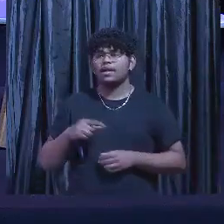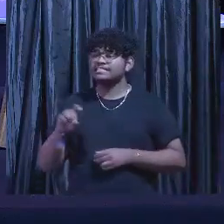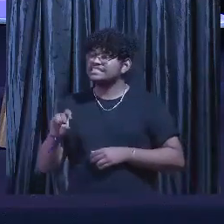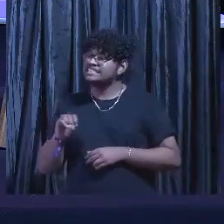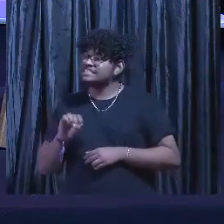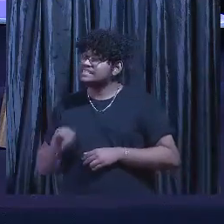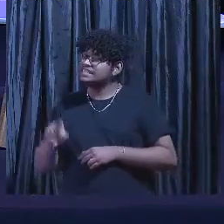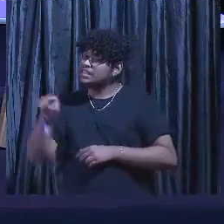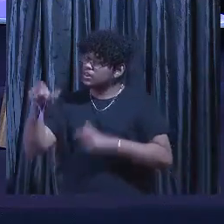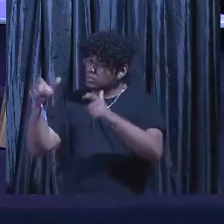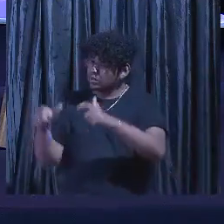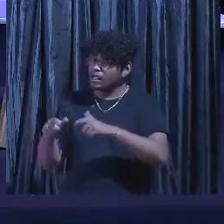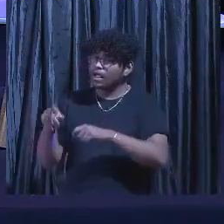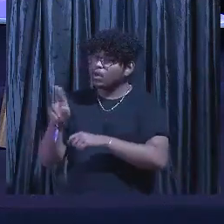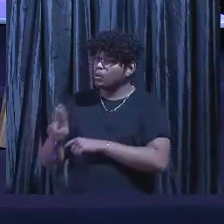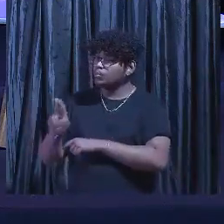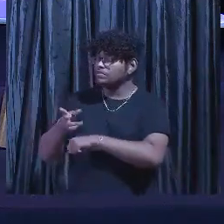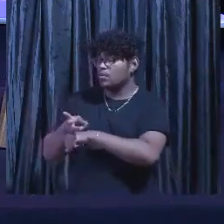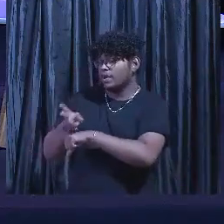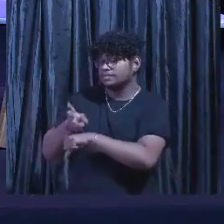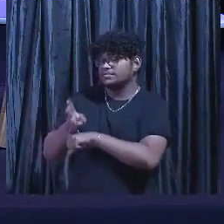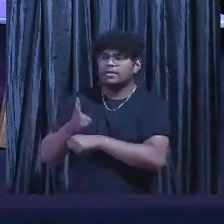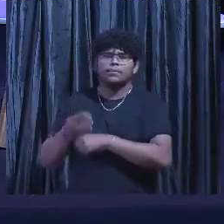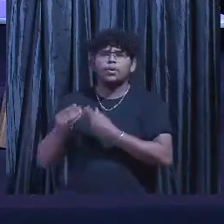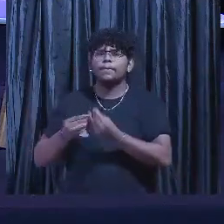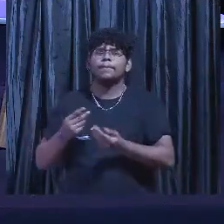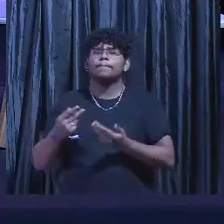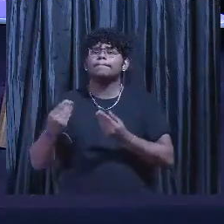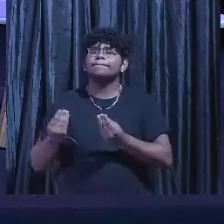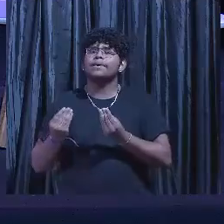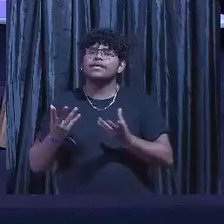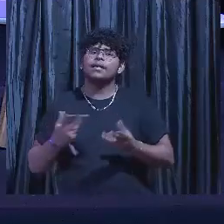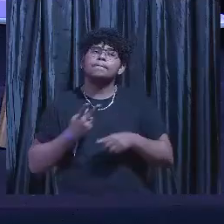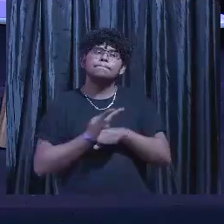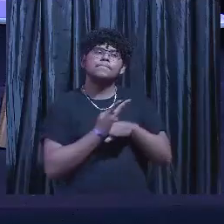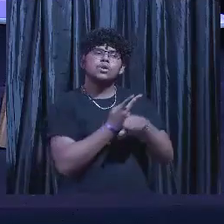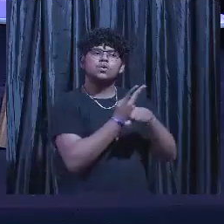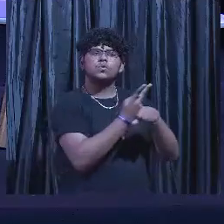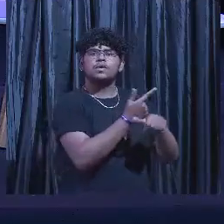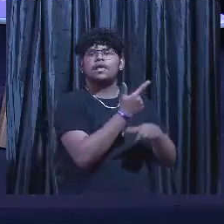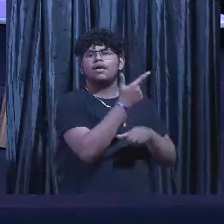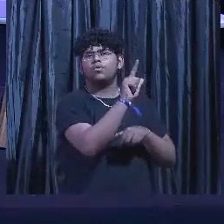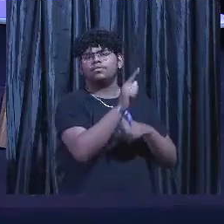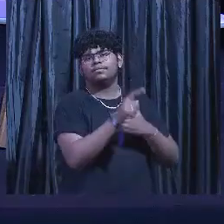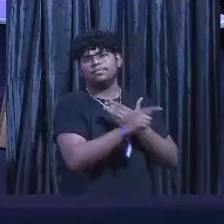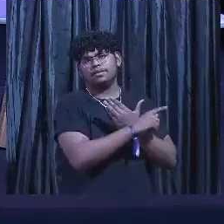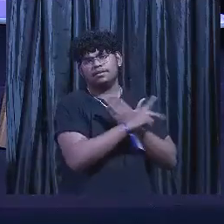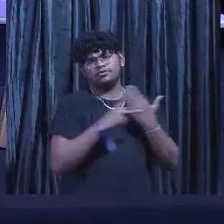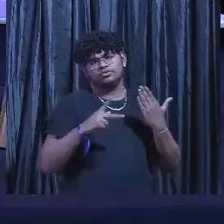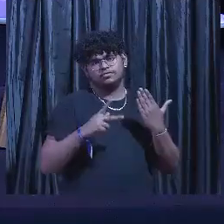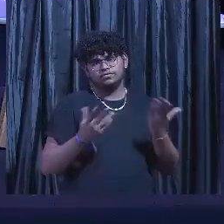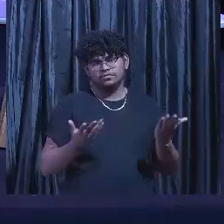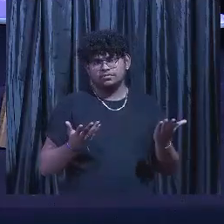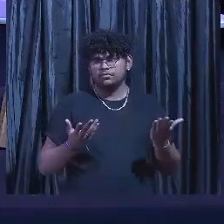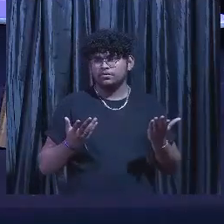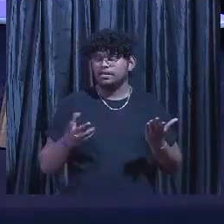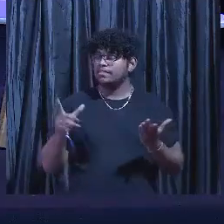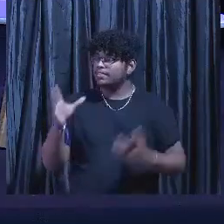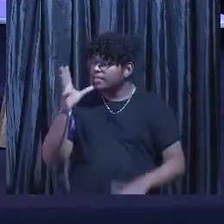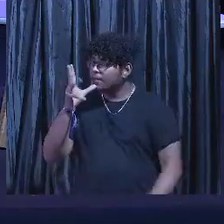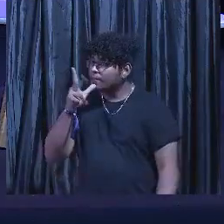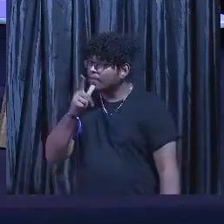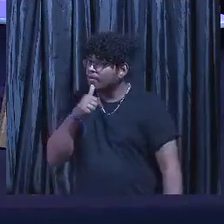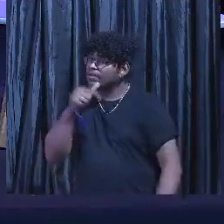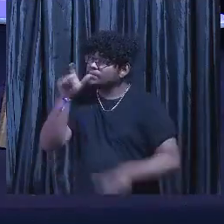vai dar ruim. As pessoas talvez levem muito tempo para poder integrar aquela tecnologia, e quando você parar com esse projeto